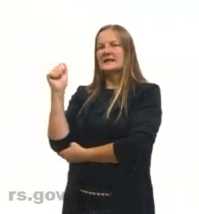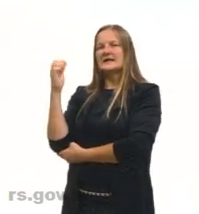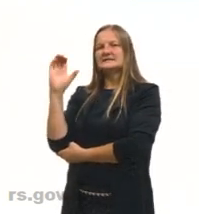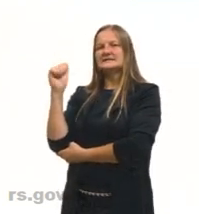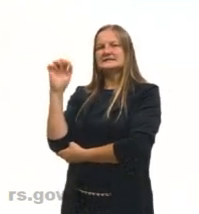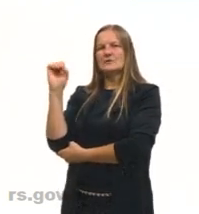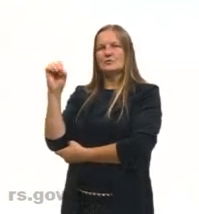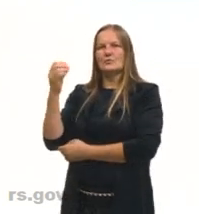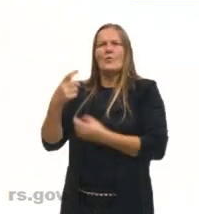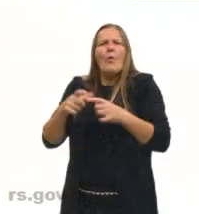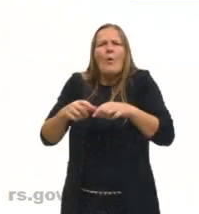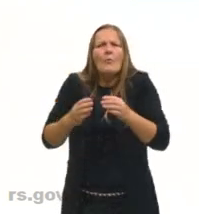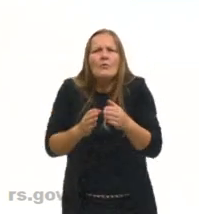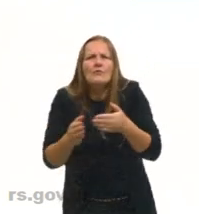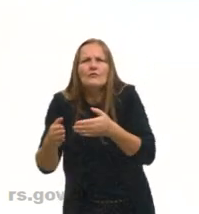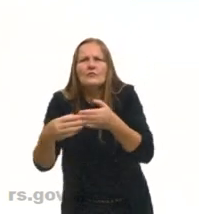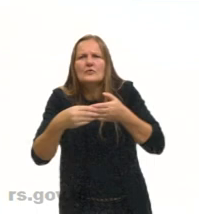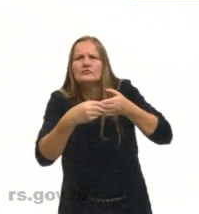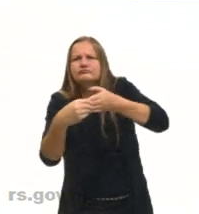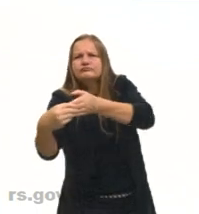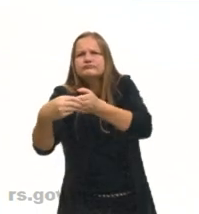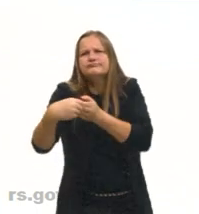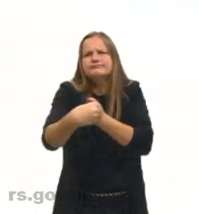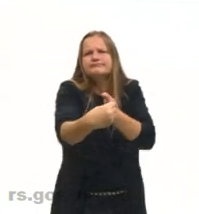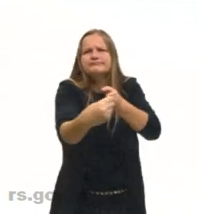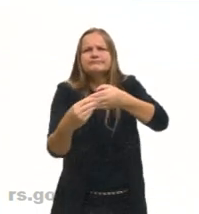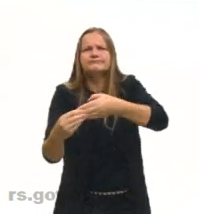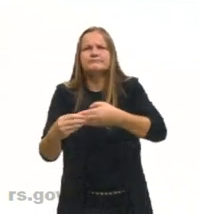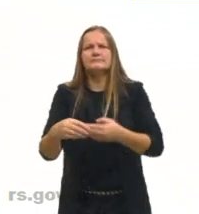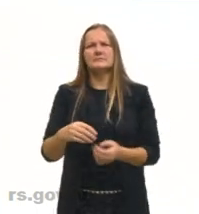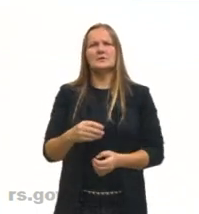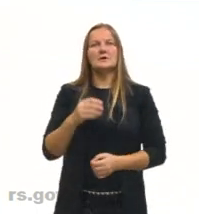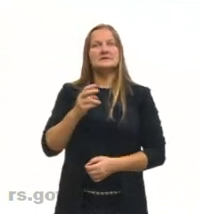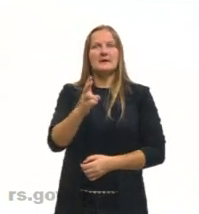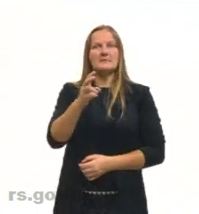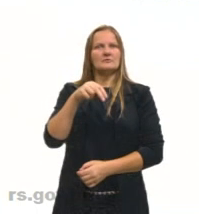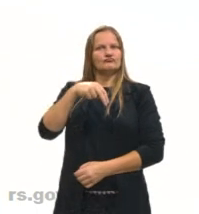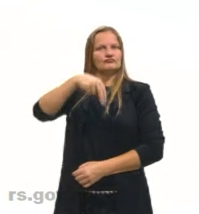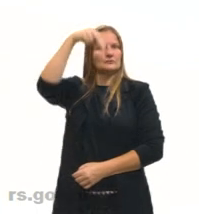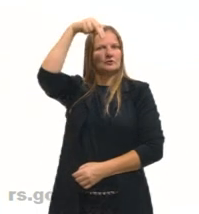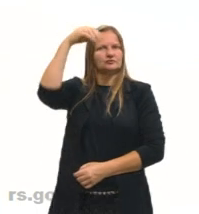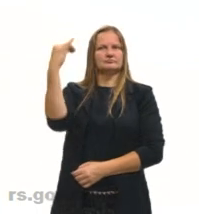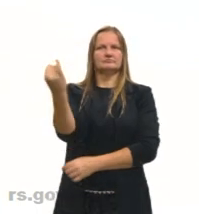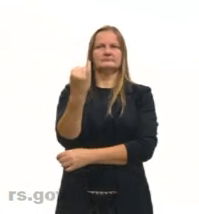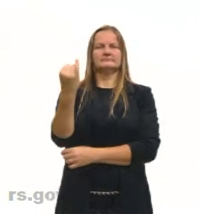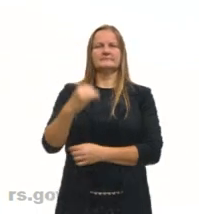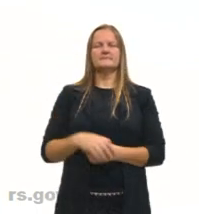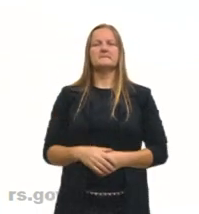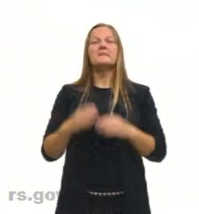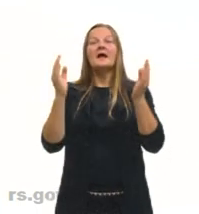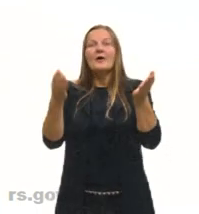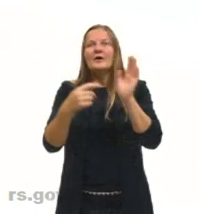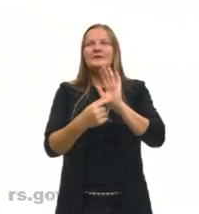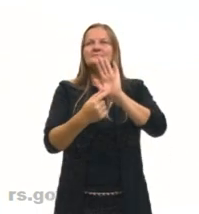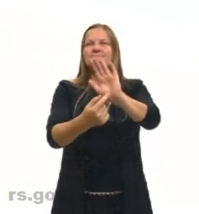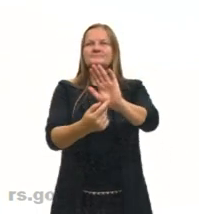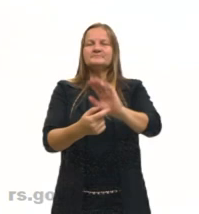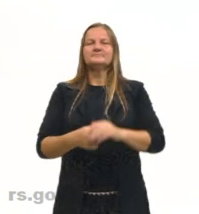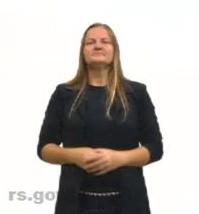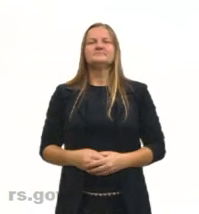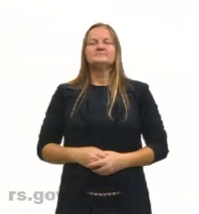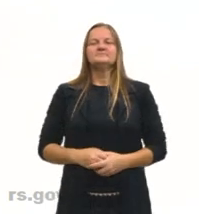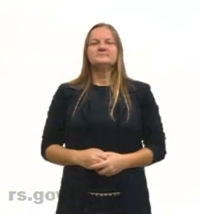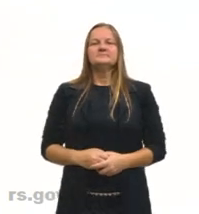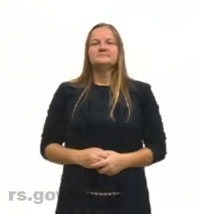orientando entendendo aonde é o norte tá meninos e meninas Oi e aí Nós entramos